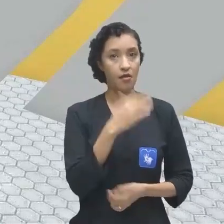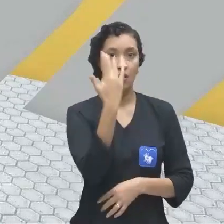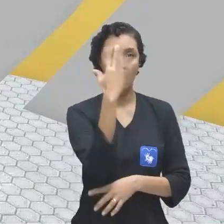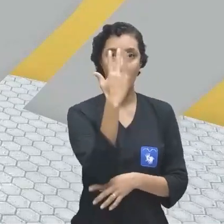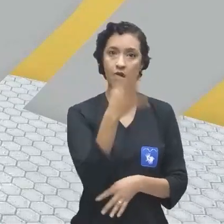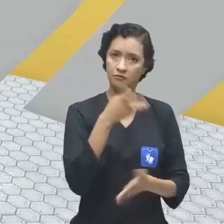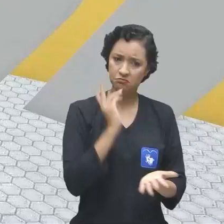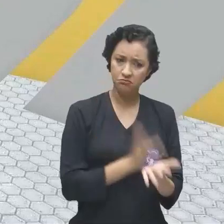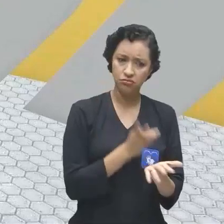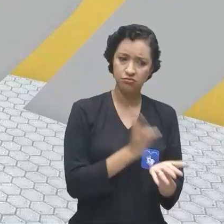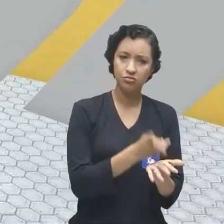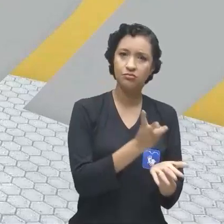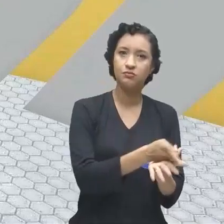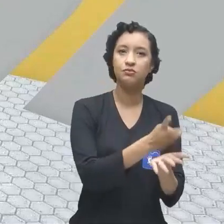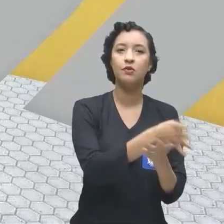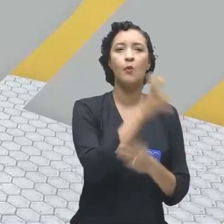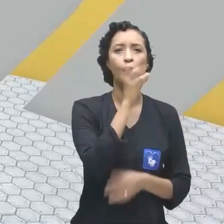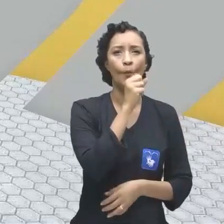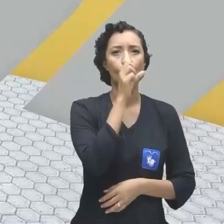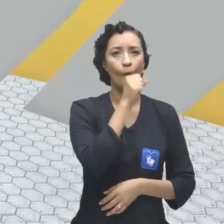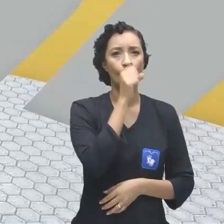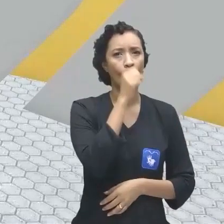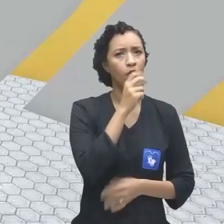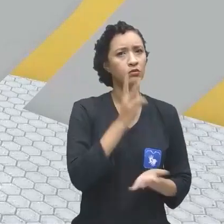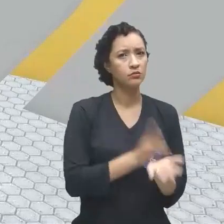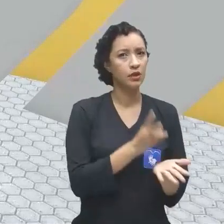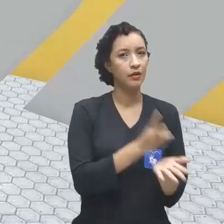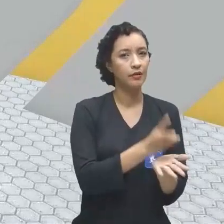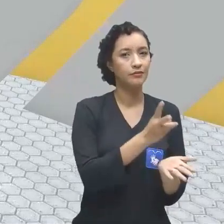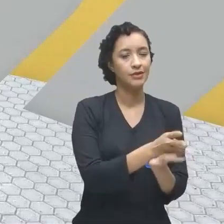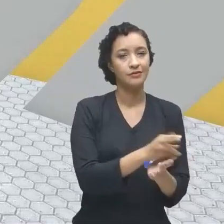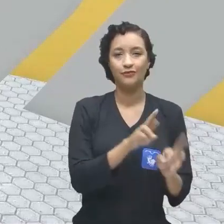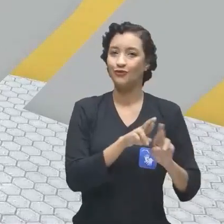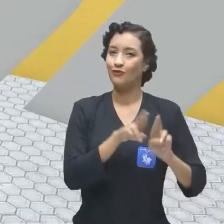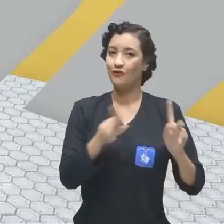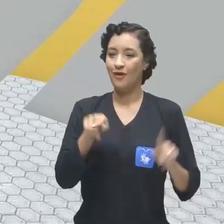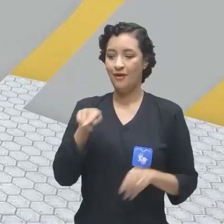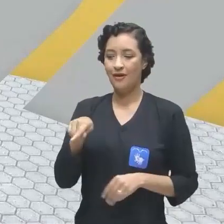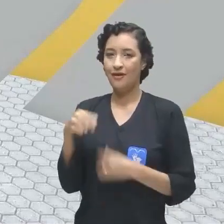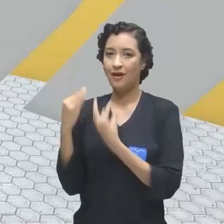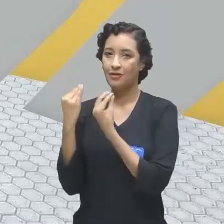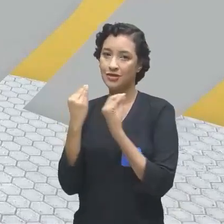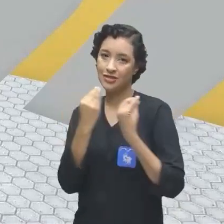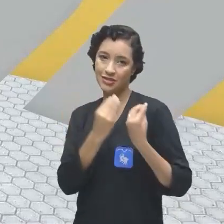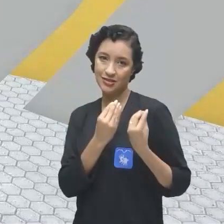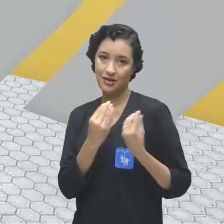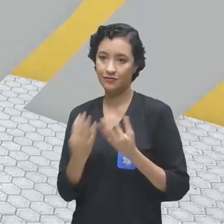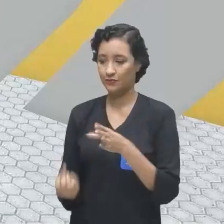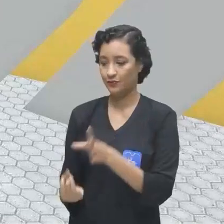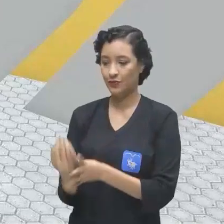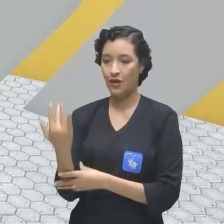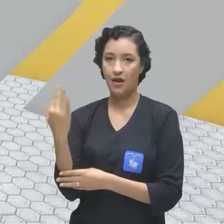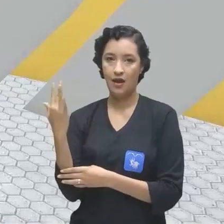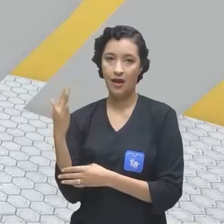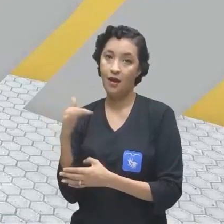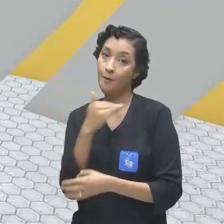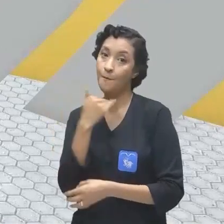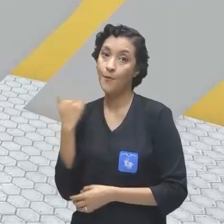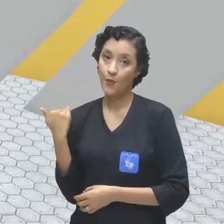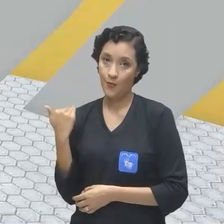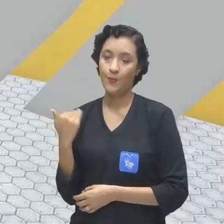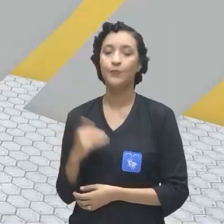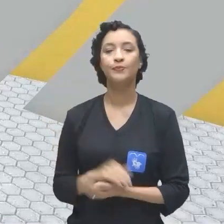e produzindo da mesma forma por muitos e muitos anos. Então essa é a diferença da